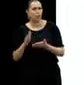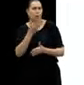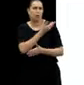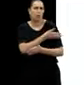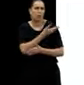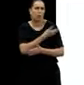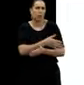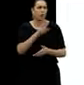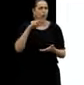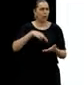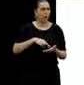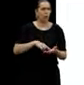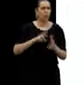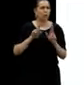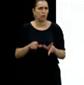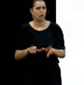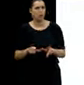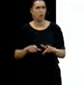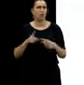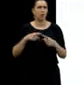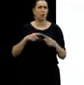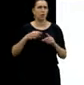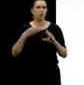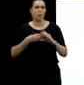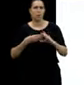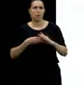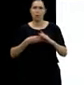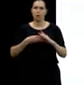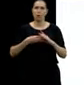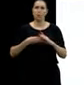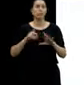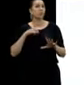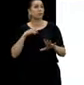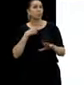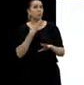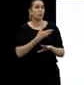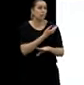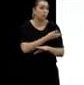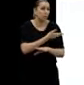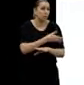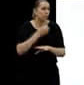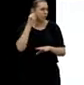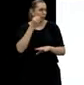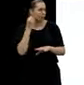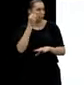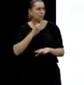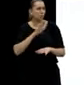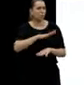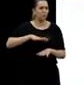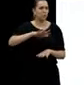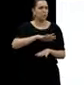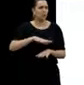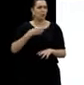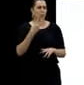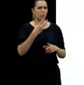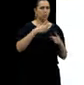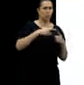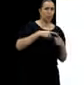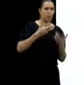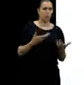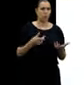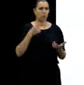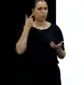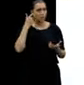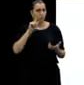ela realmente consegue se diferenciar nesses tipos celulares. Então, a gente vai testar, em média, geralmente 2 tipos. Se